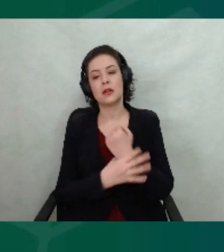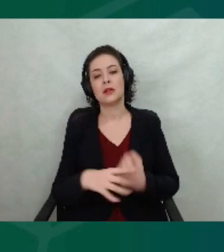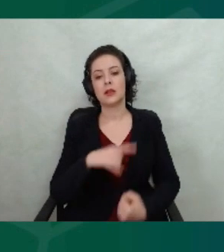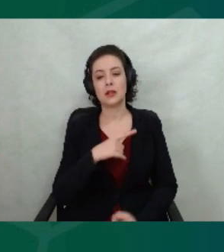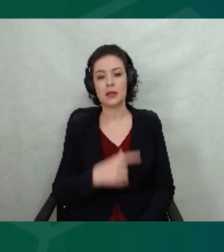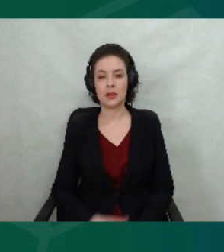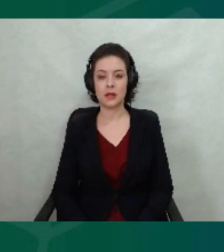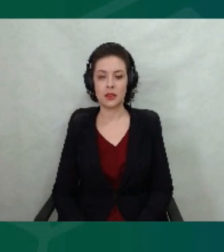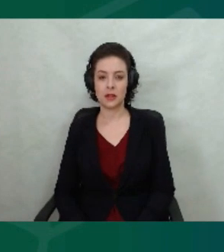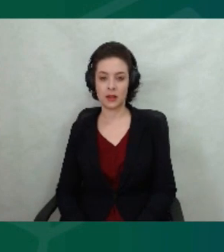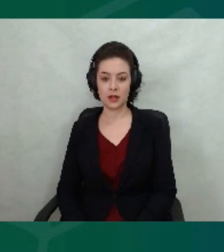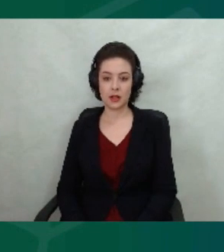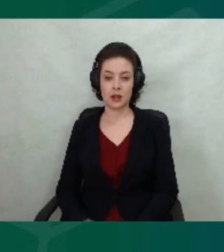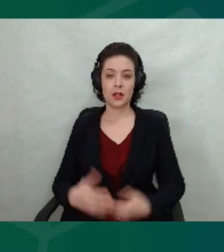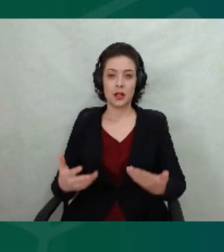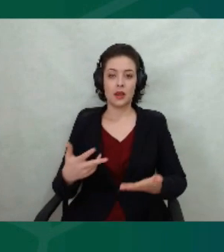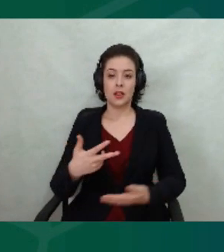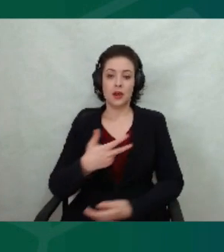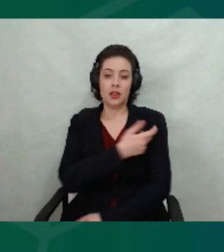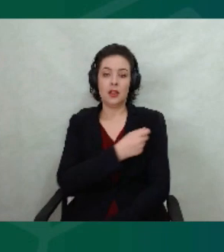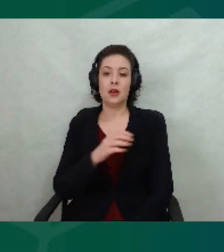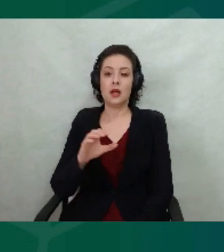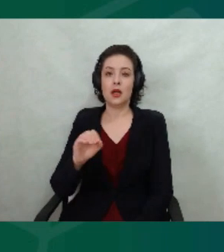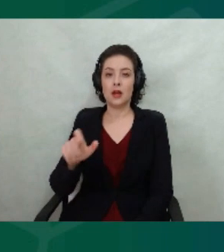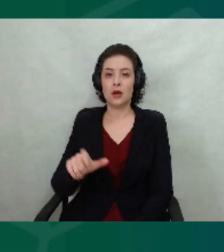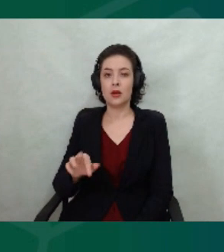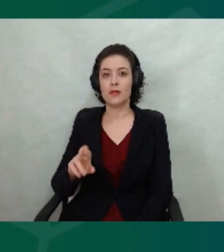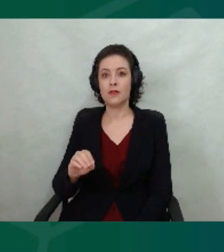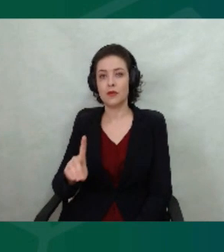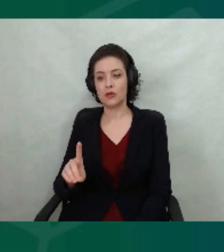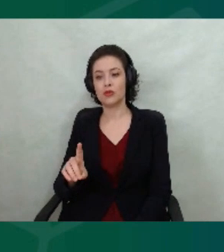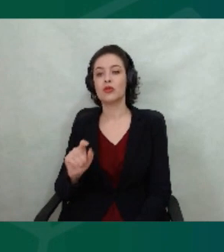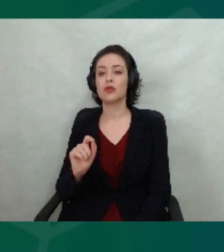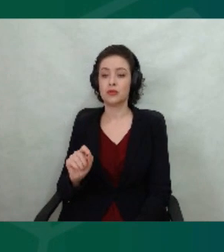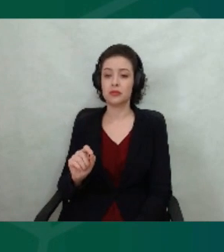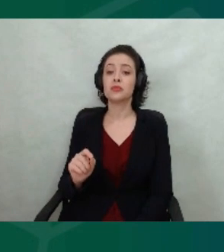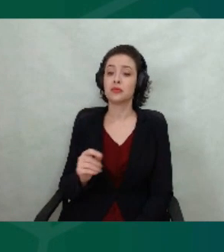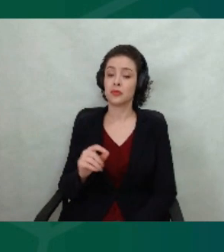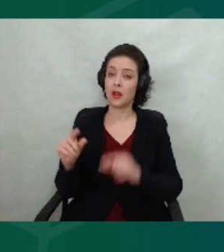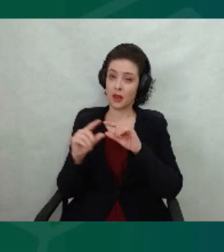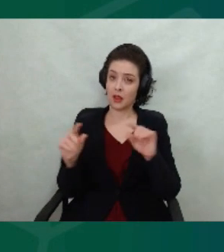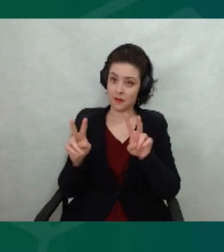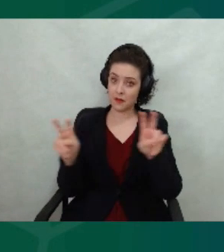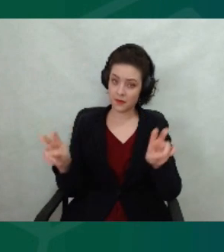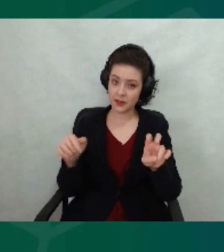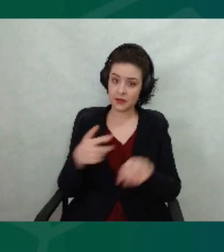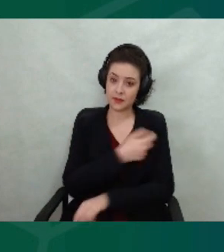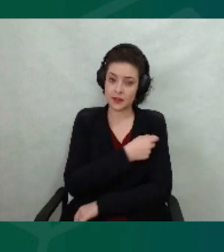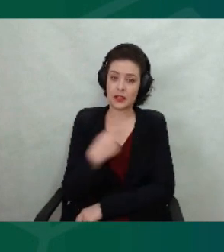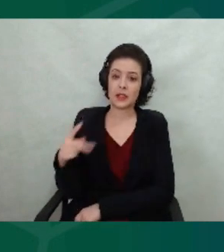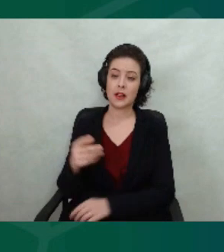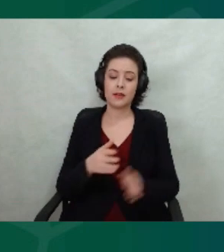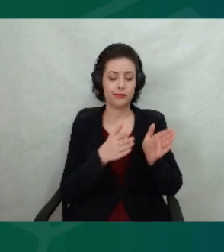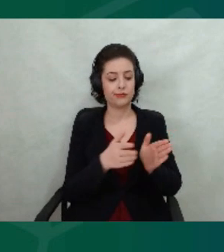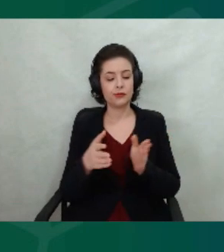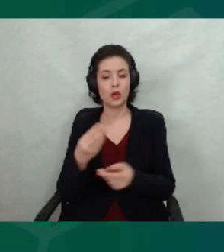Então, a vacina de Oxford, chamada de Chadox N-Covid-19, como é que ela é feita? Né? Ela é feita